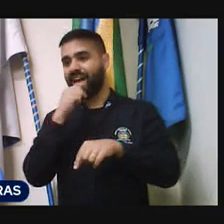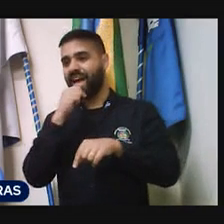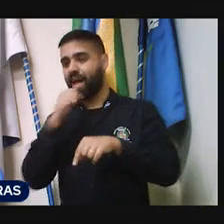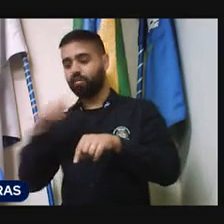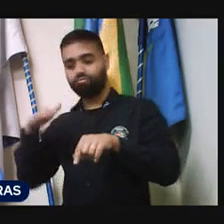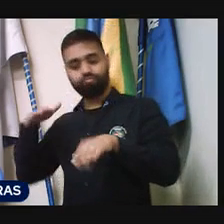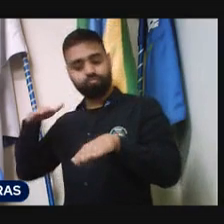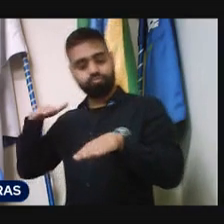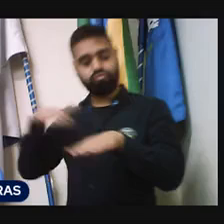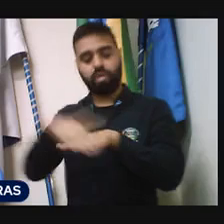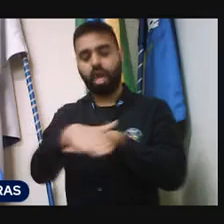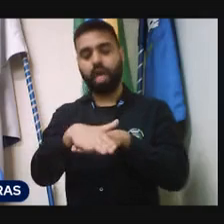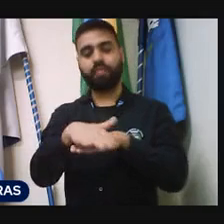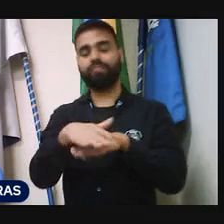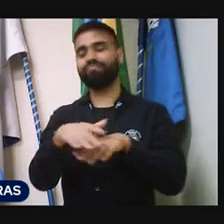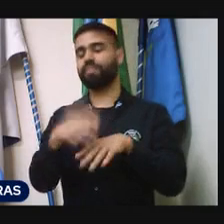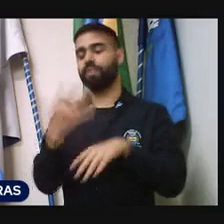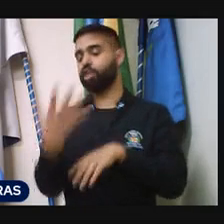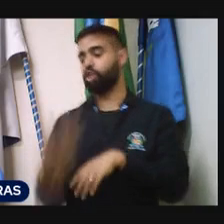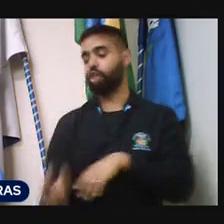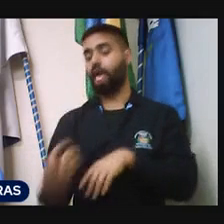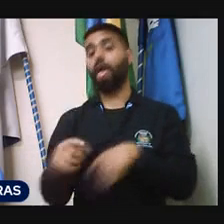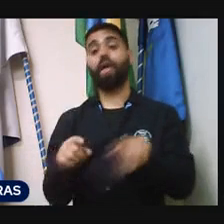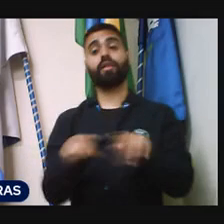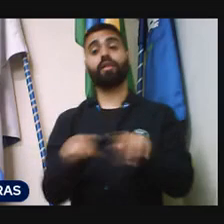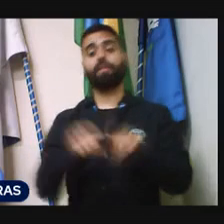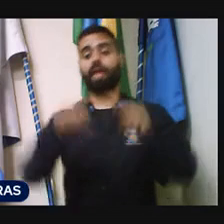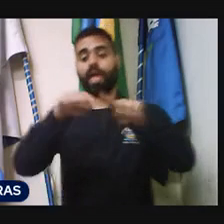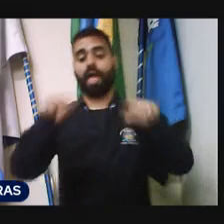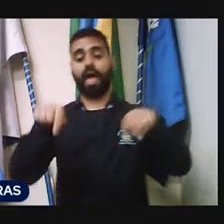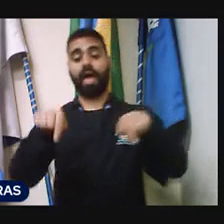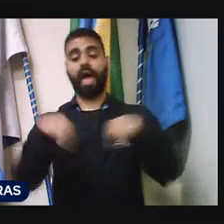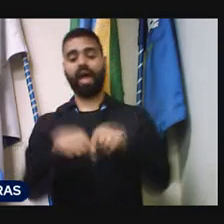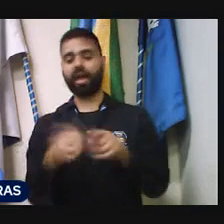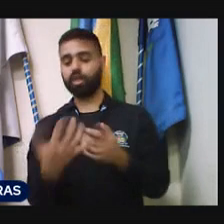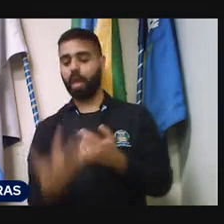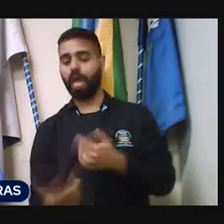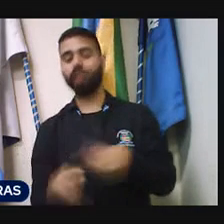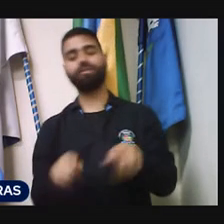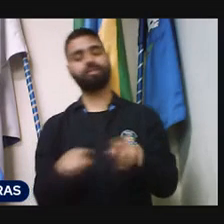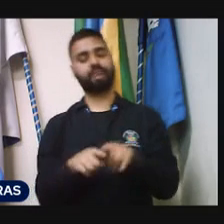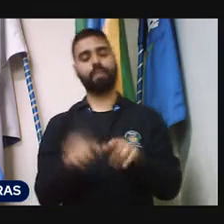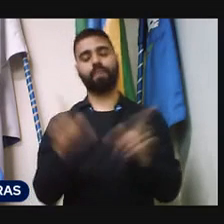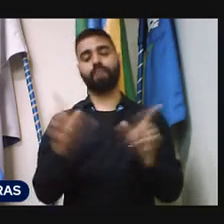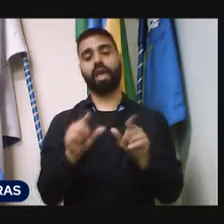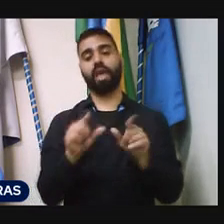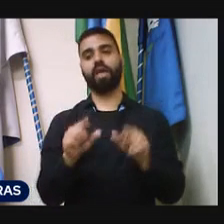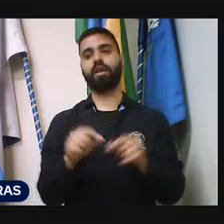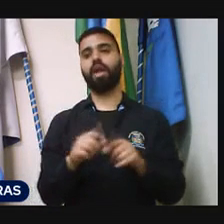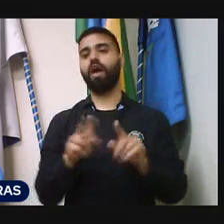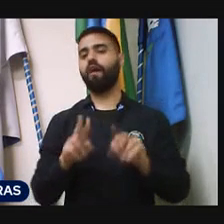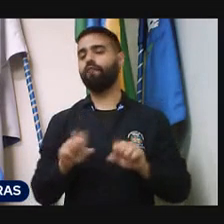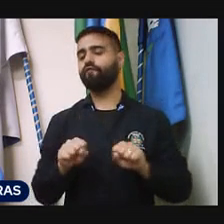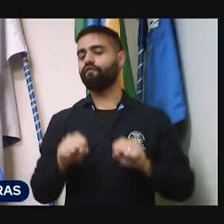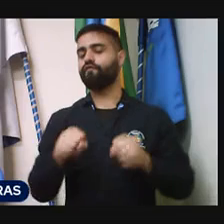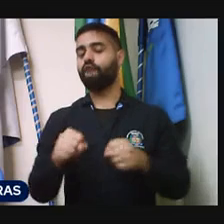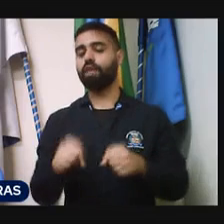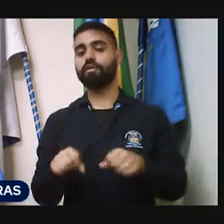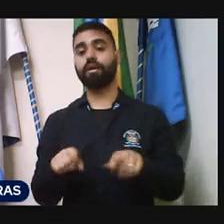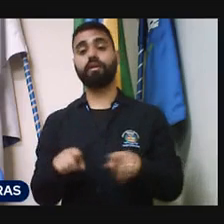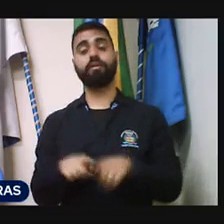faz a captação suficiente além disso a caixa de captação é pequenas maneiras também a força e o volume